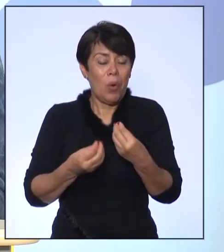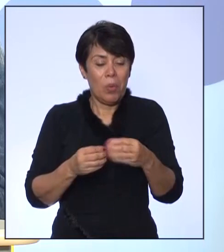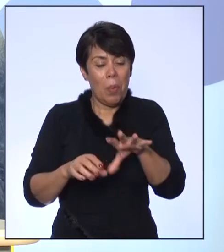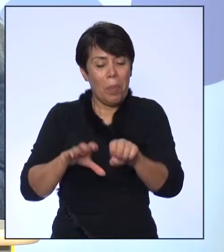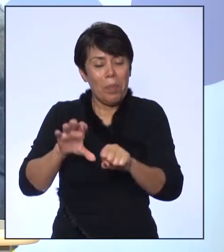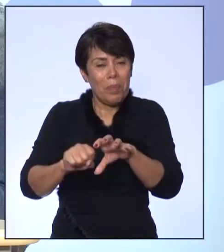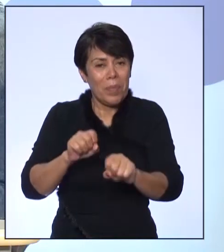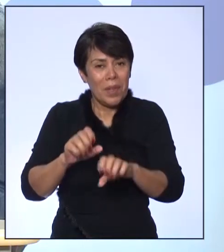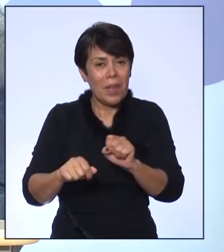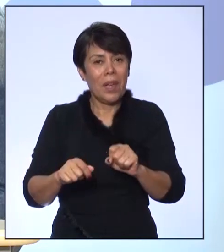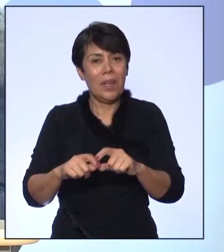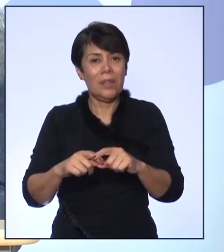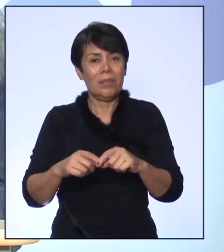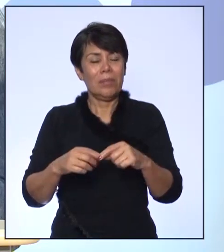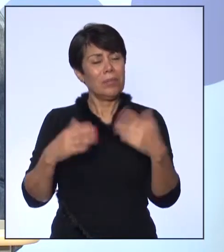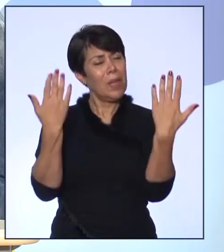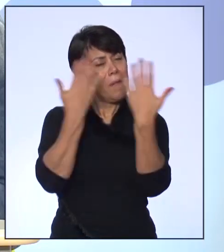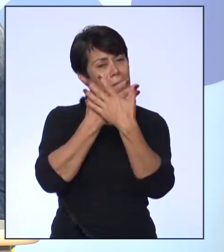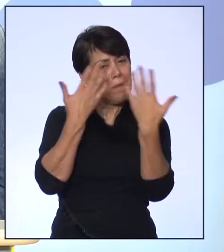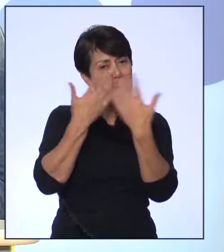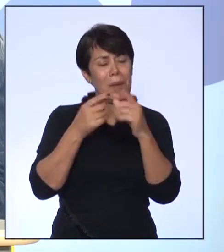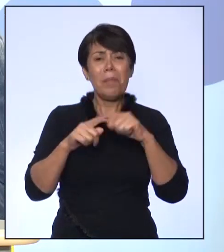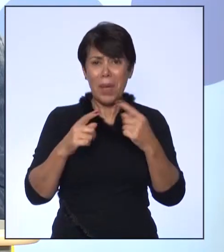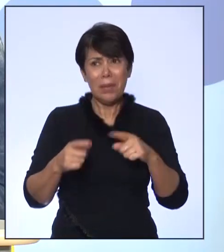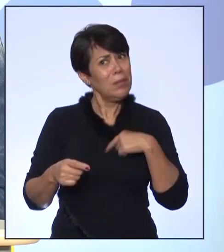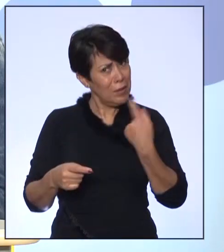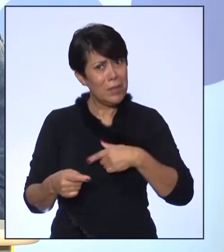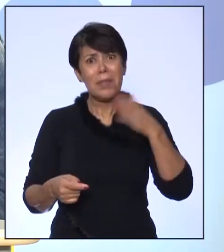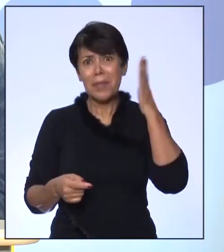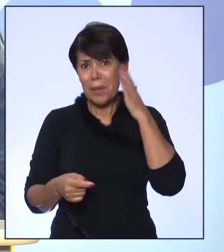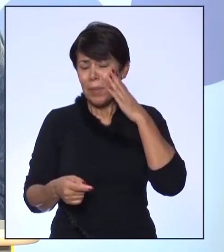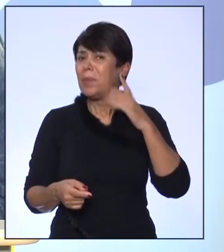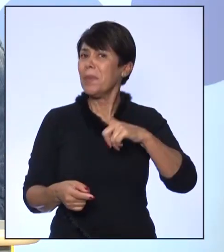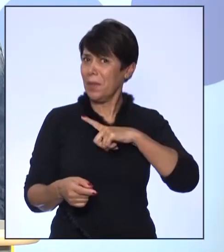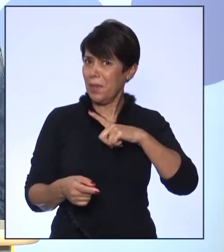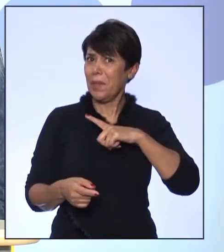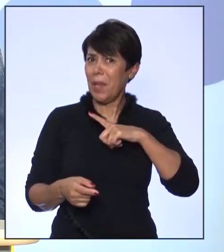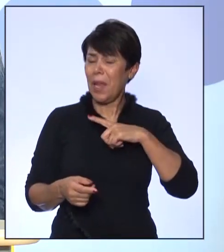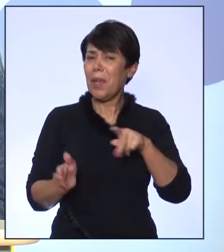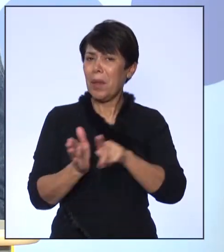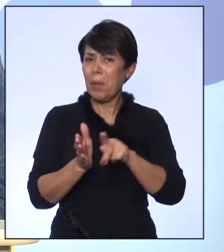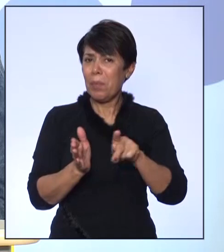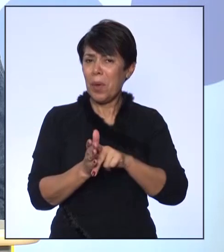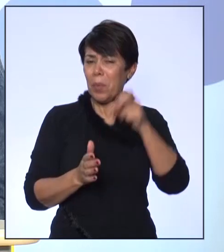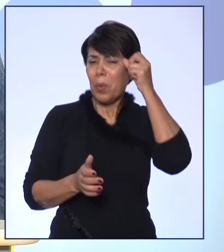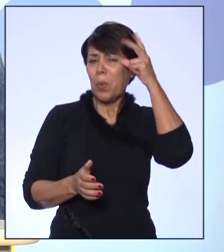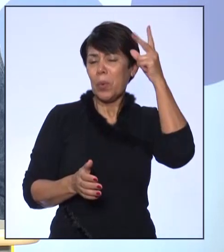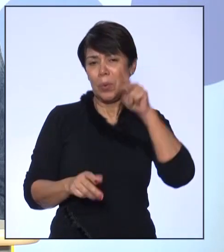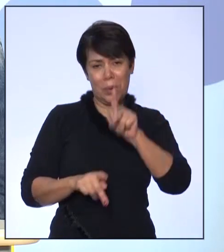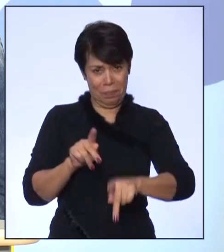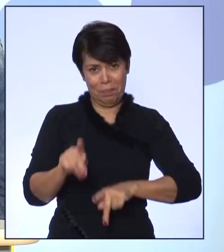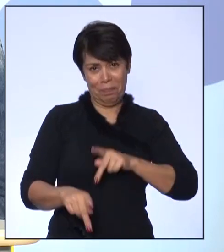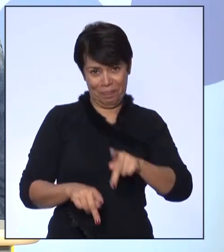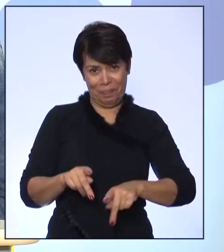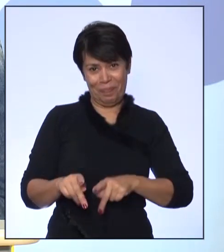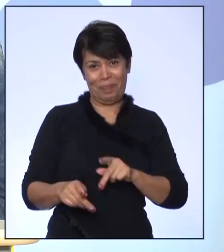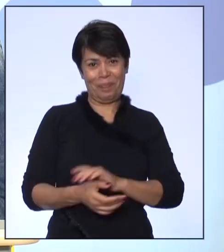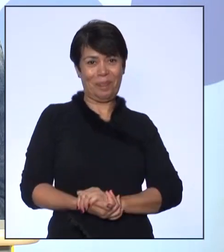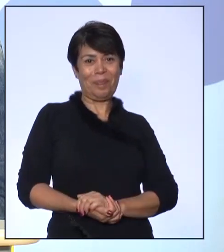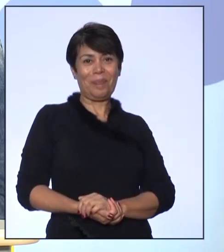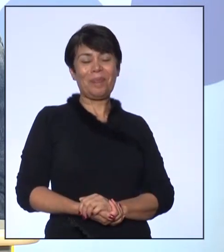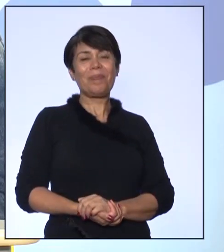ao olho nu, mas a gente sabe que ele está ali e que ele faz parte da identidade cultural de um povo. Certo? Vamos